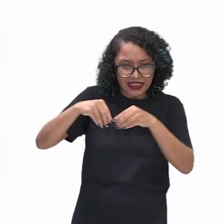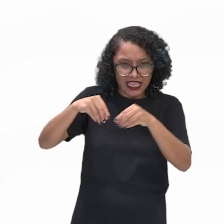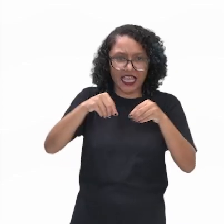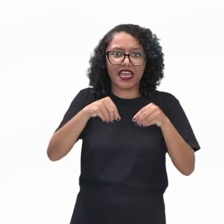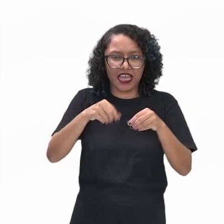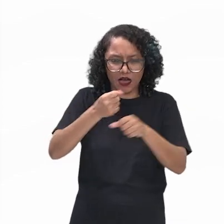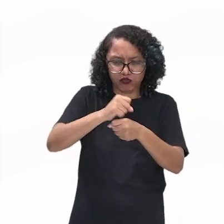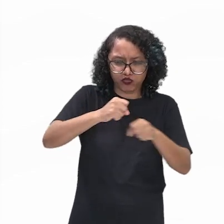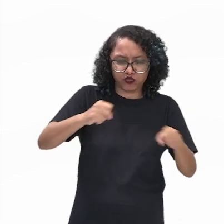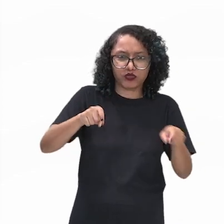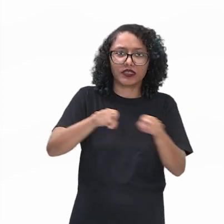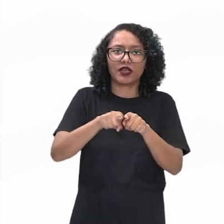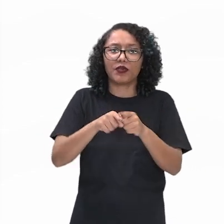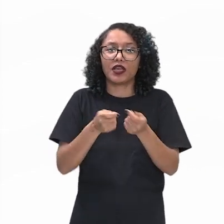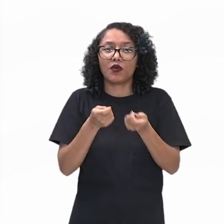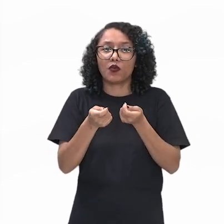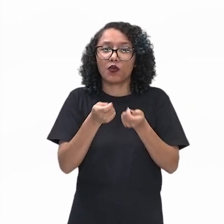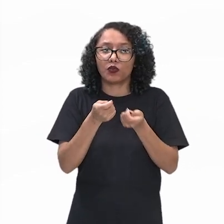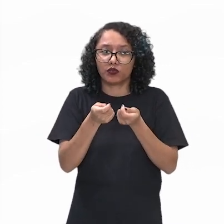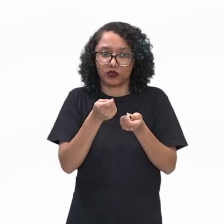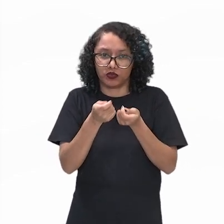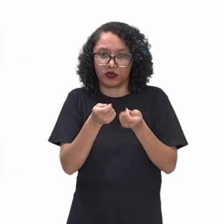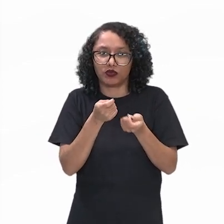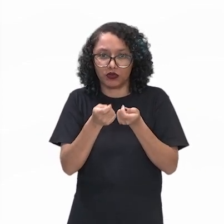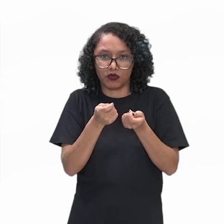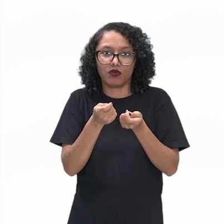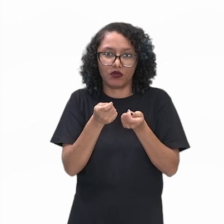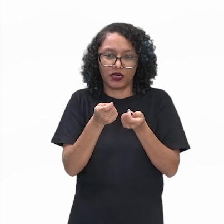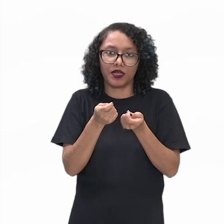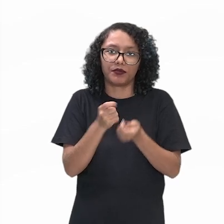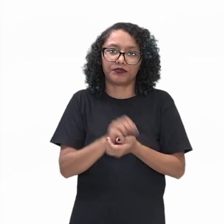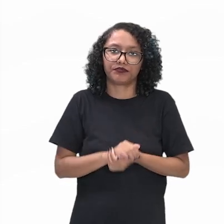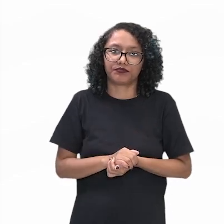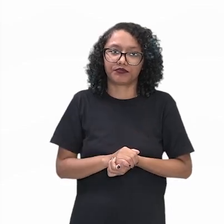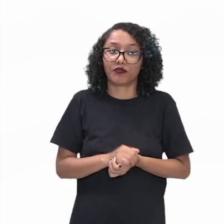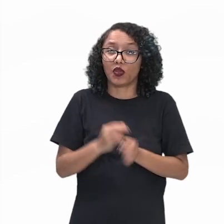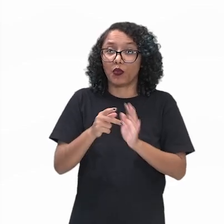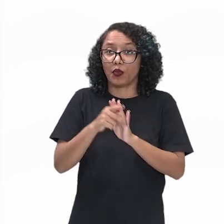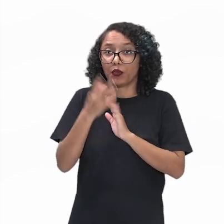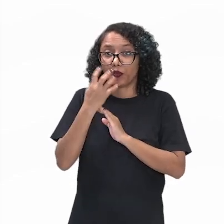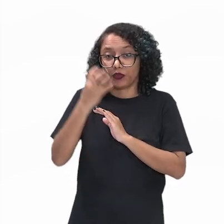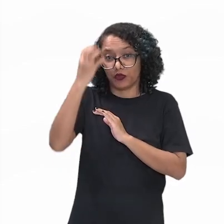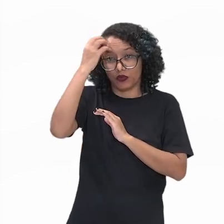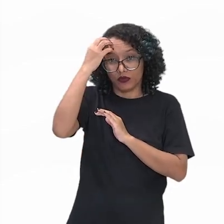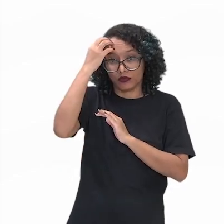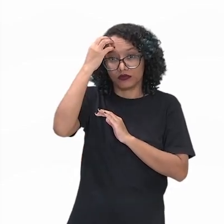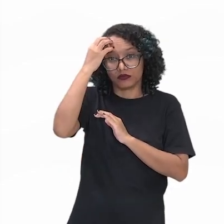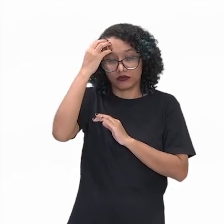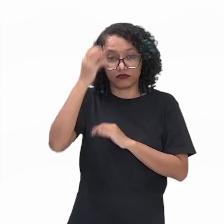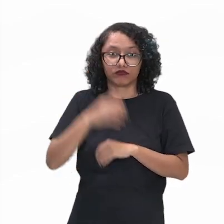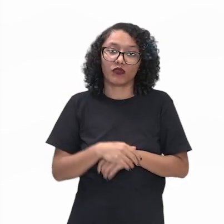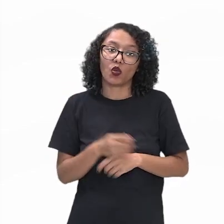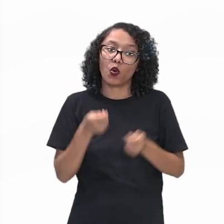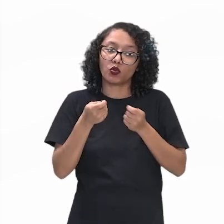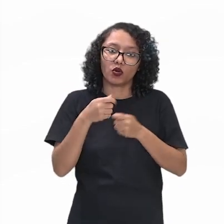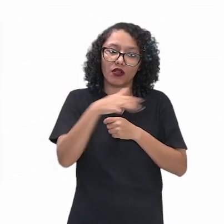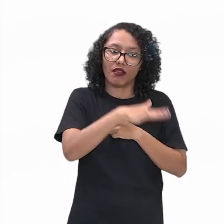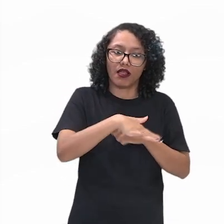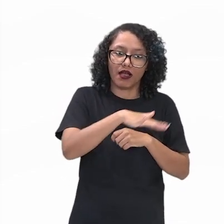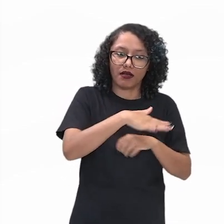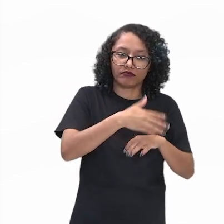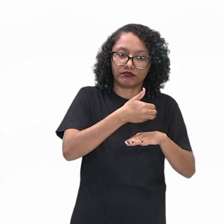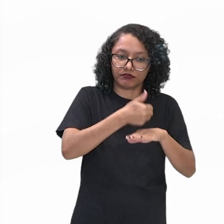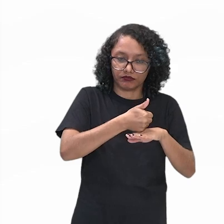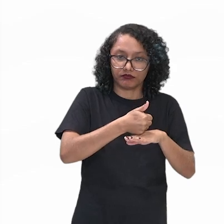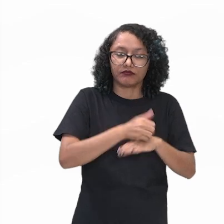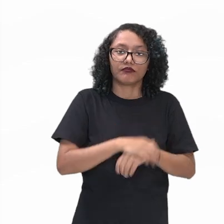também como controle administrativo da coroa com a sua metrópole. Através desse controle,